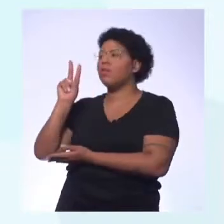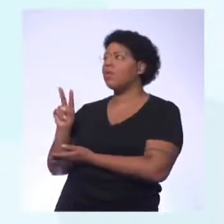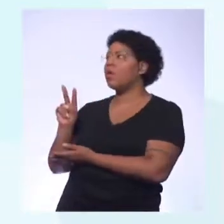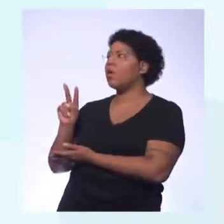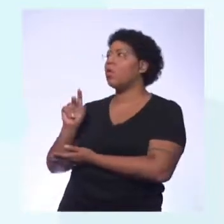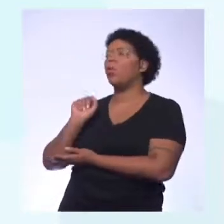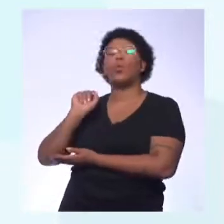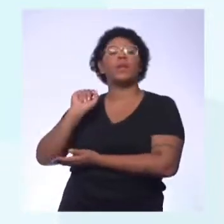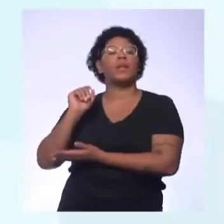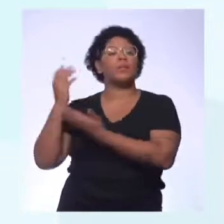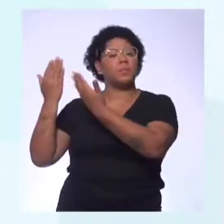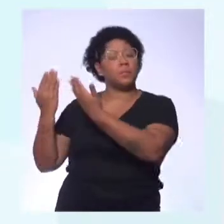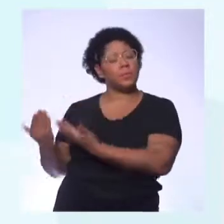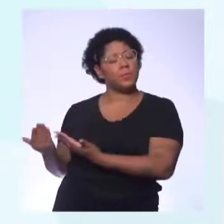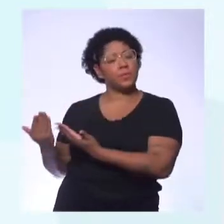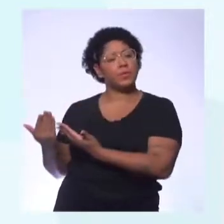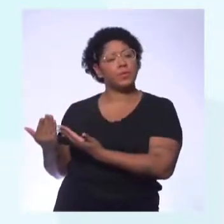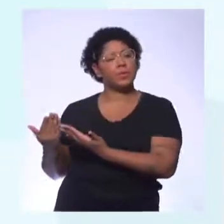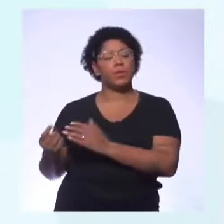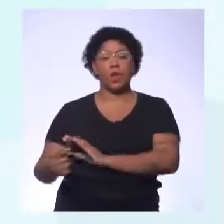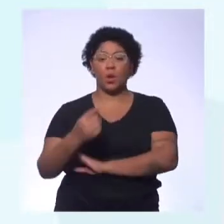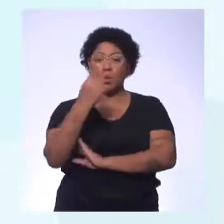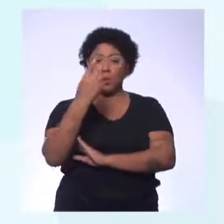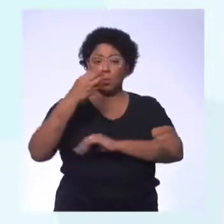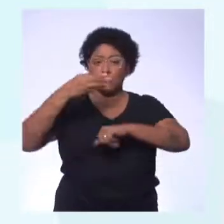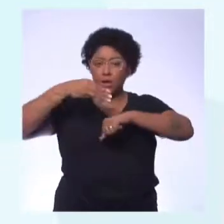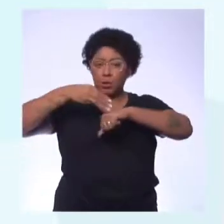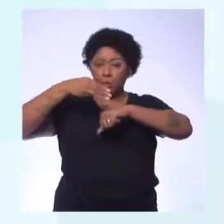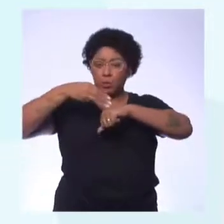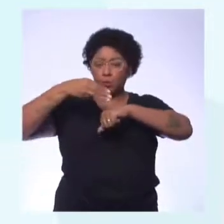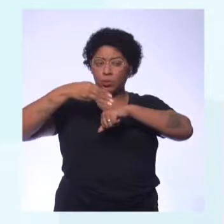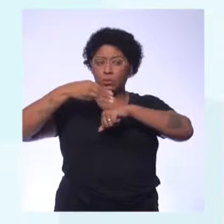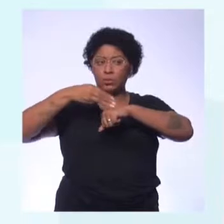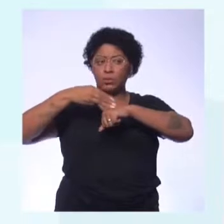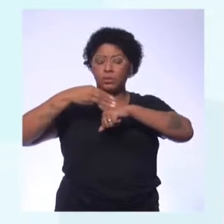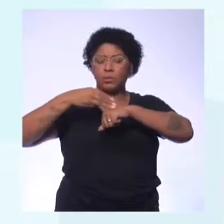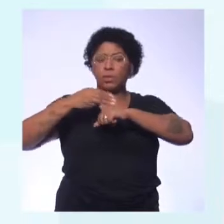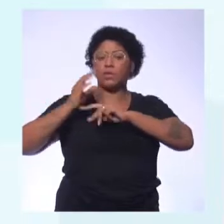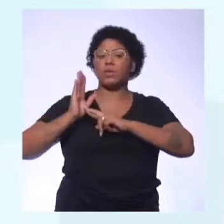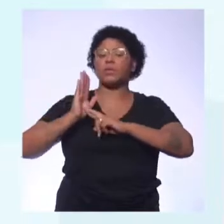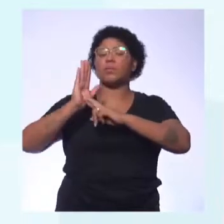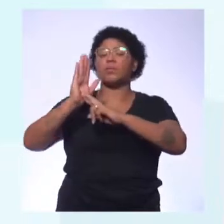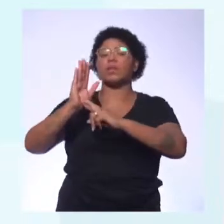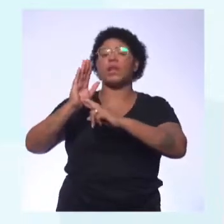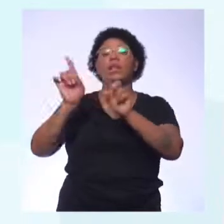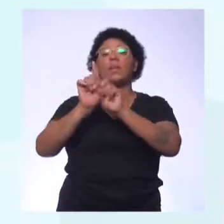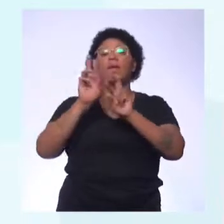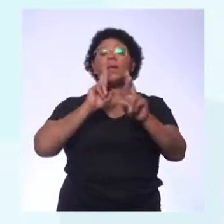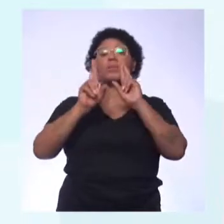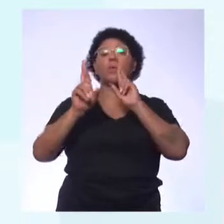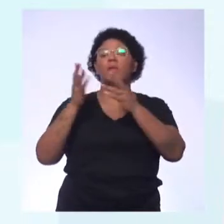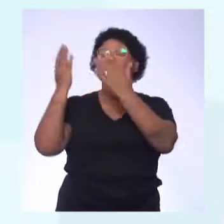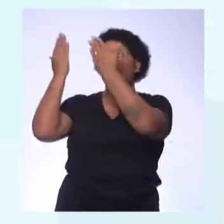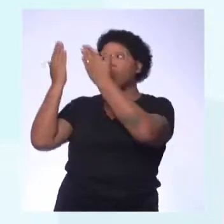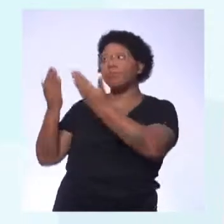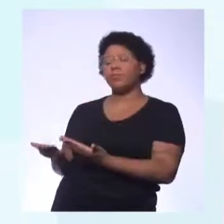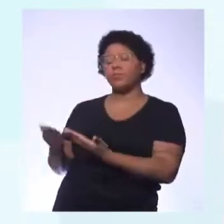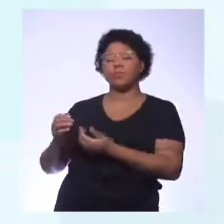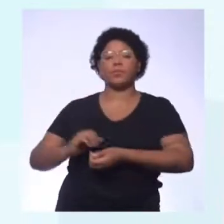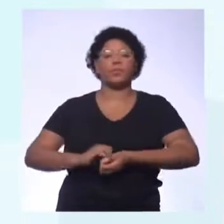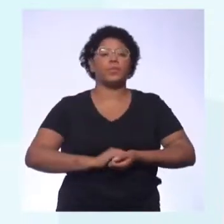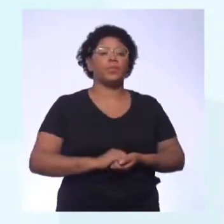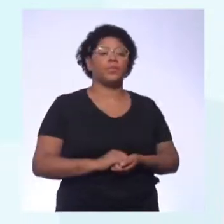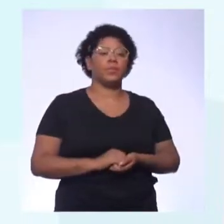essa garota está fazendo? Aí eu vou dar 1 minuto para vocês falarem sobre essa imagem, o que vocês conseguem captar sobre ela.